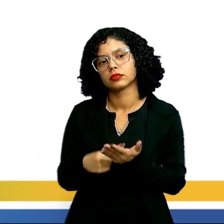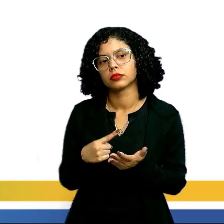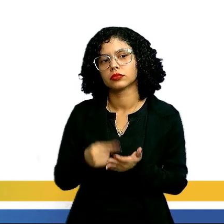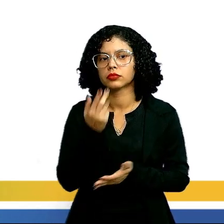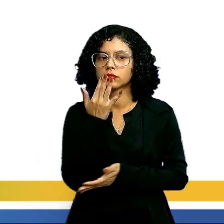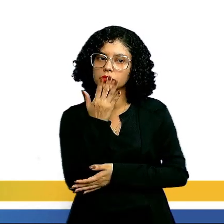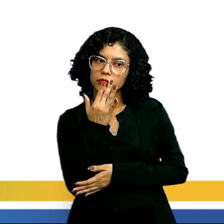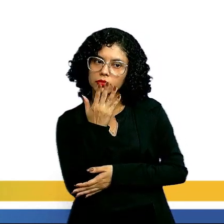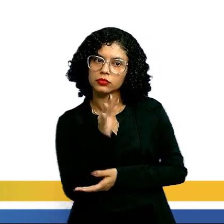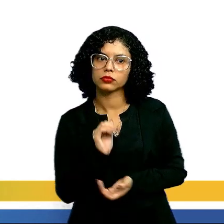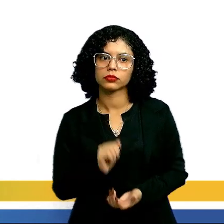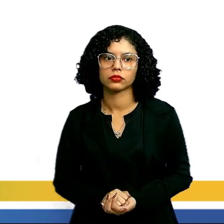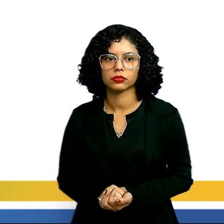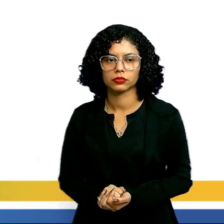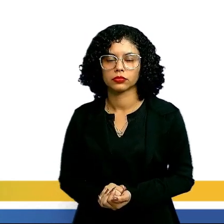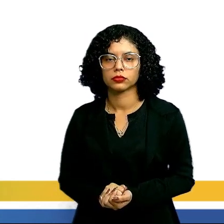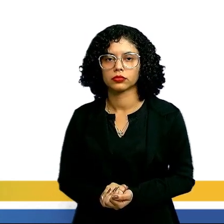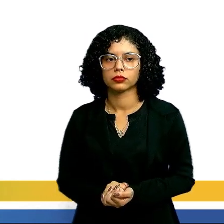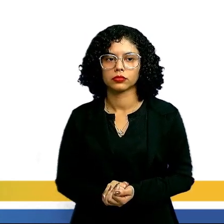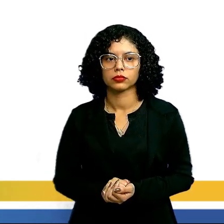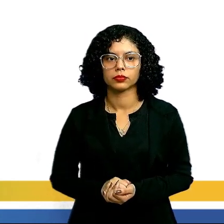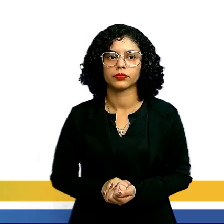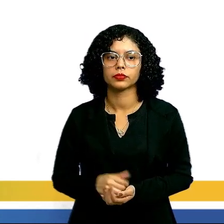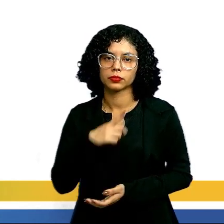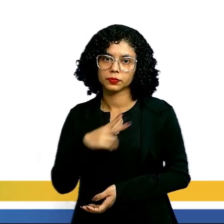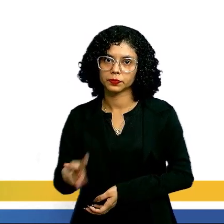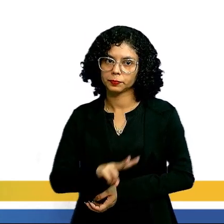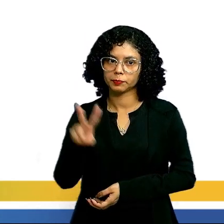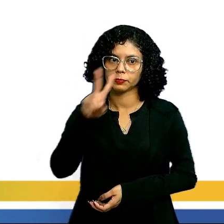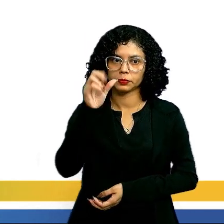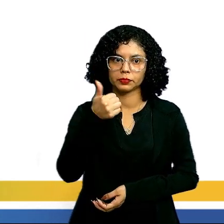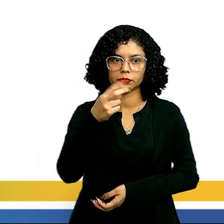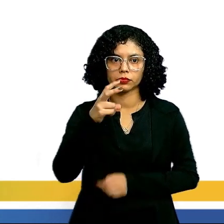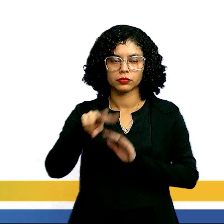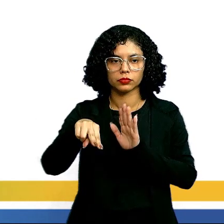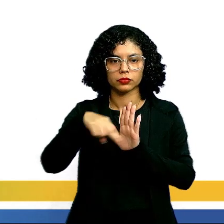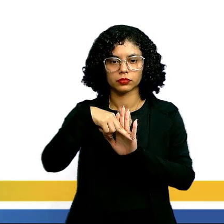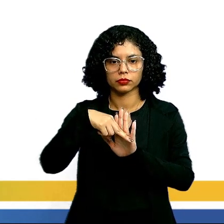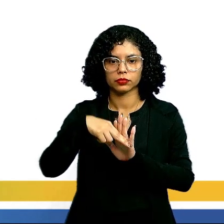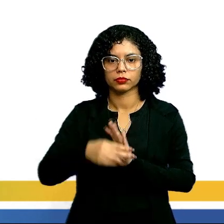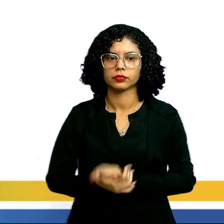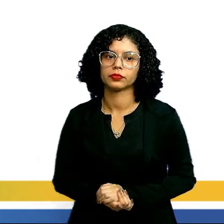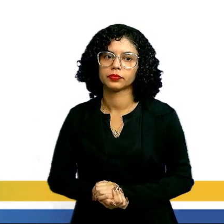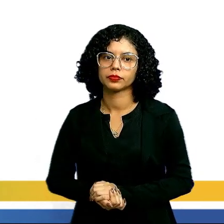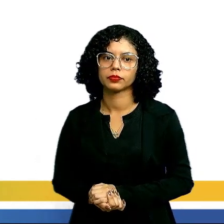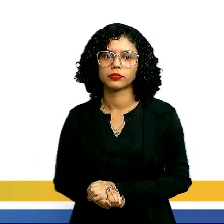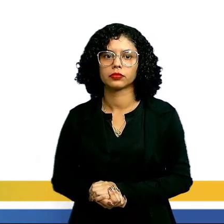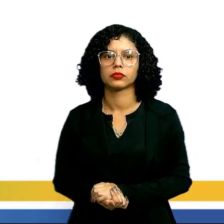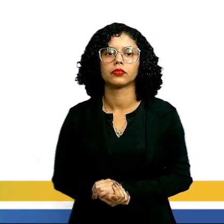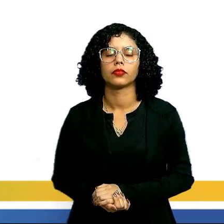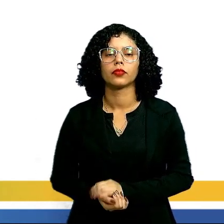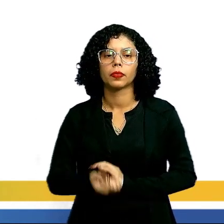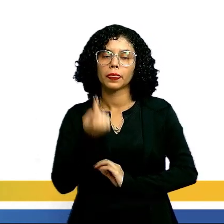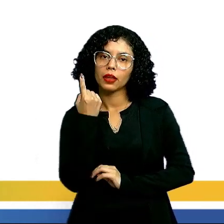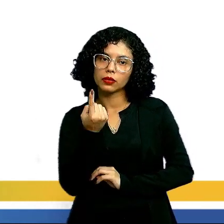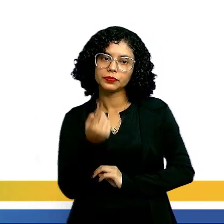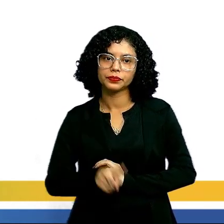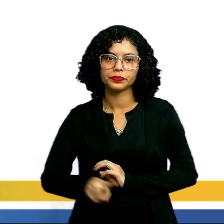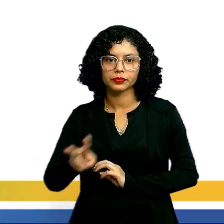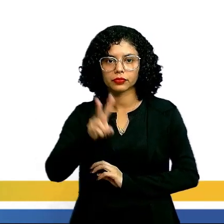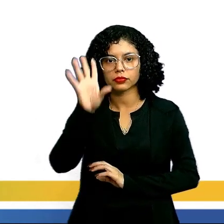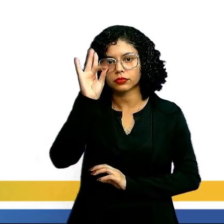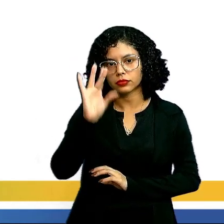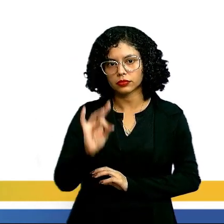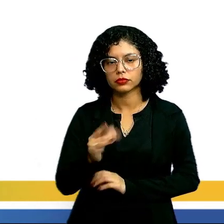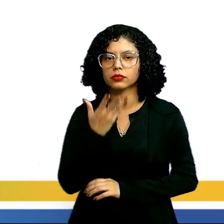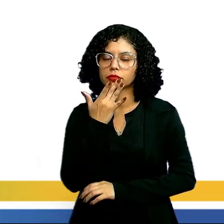de acordo com a coloração, valem delas 15 pontos. Um valor